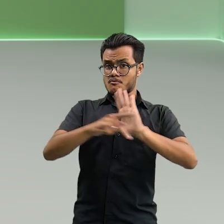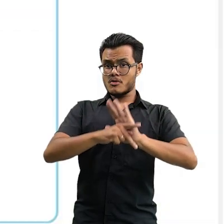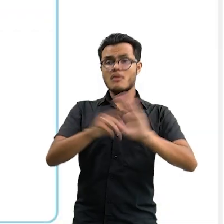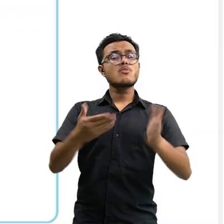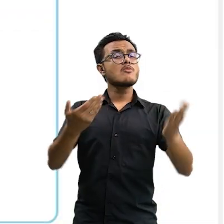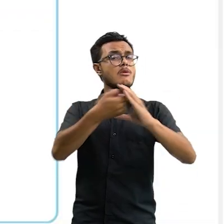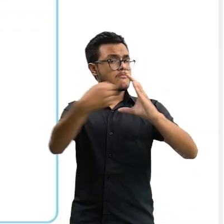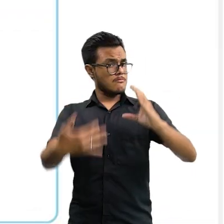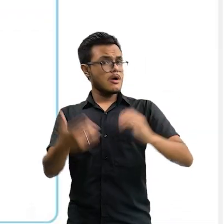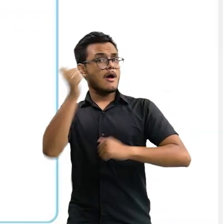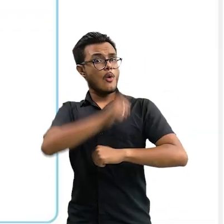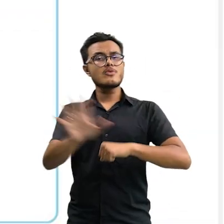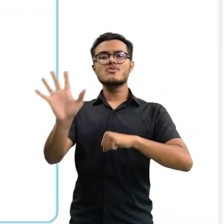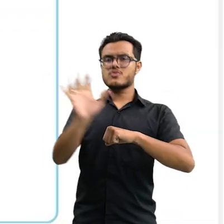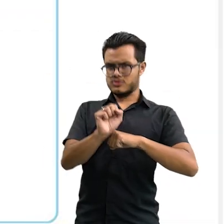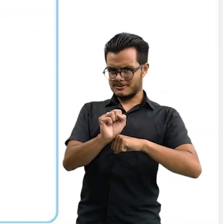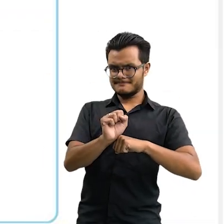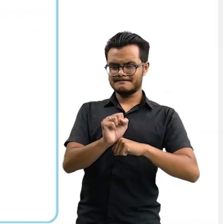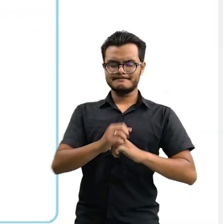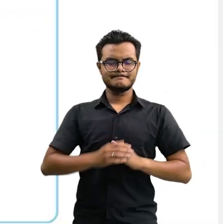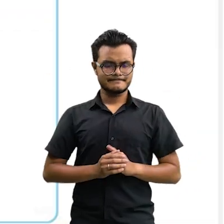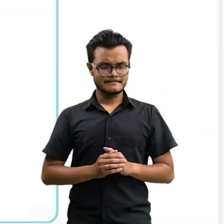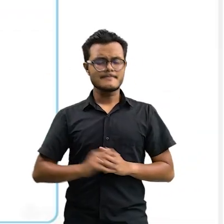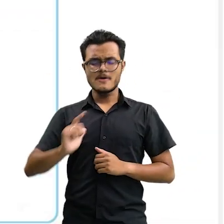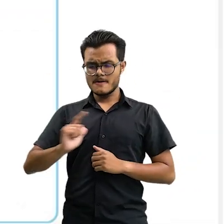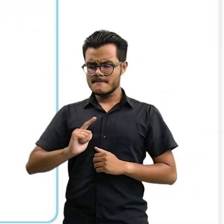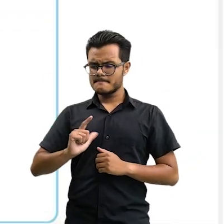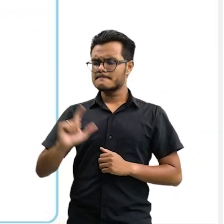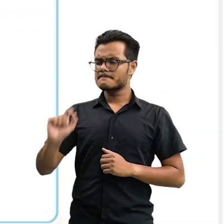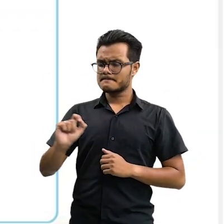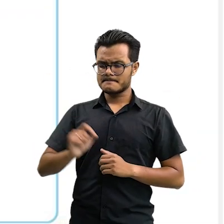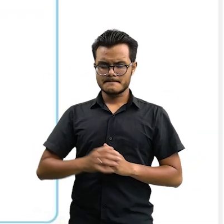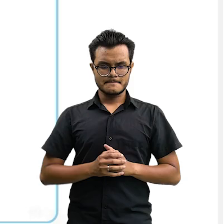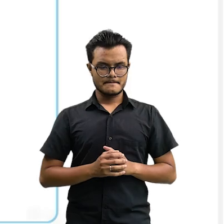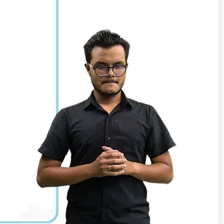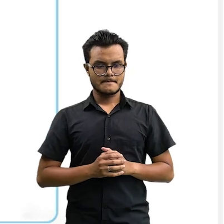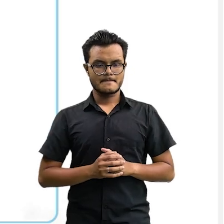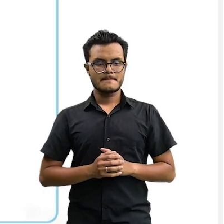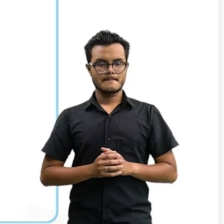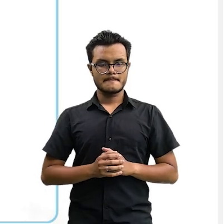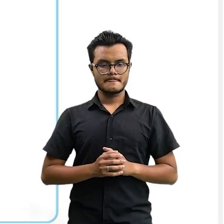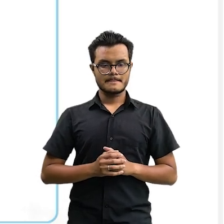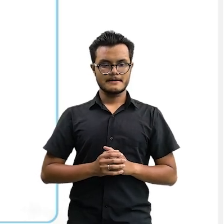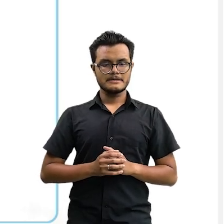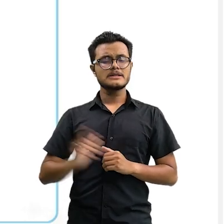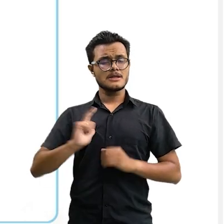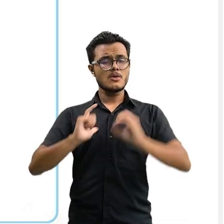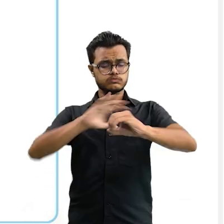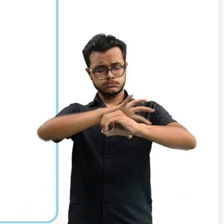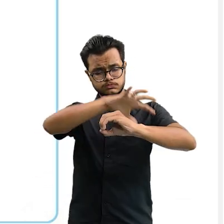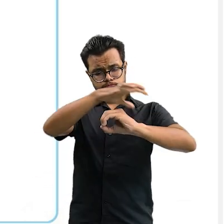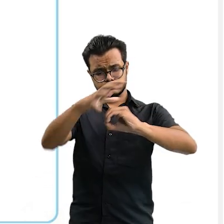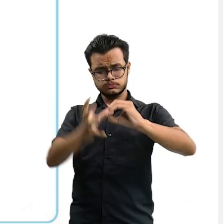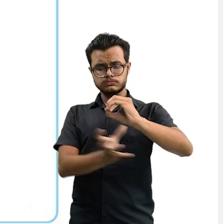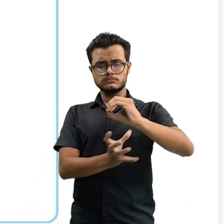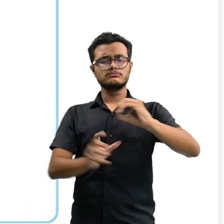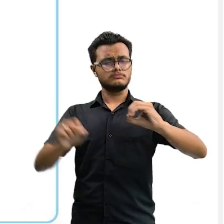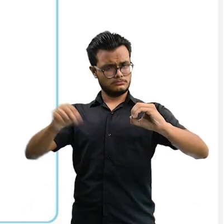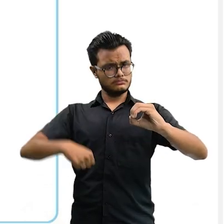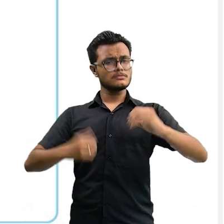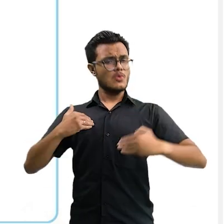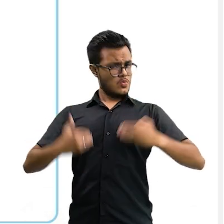tá? Muito bem. Aí eu tenho o corpo celular, que é essa estrutura onde eu tenho aqui, ó,